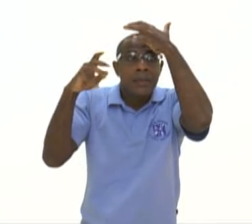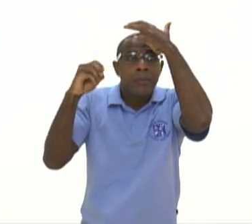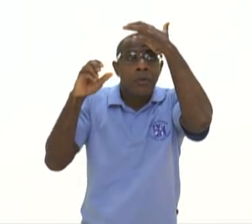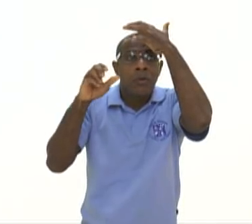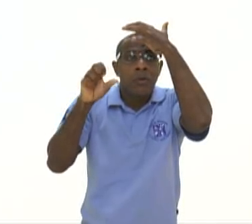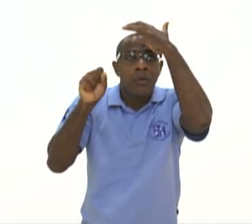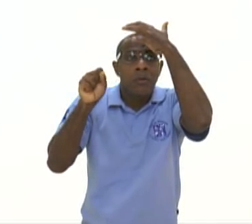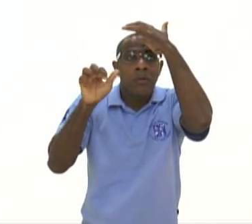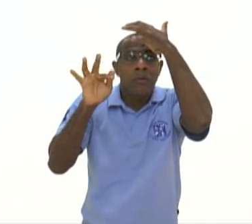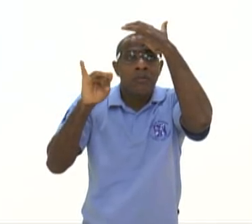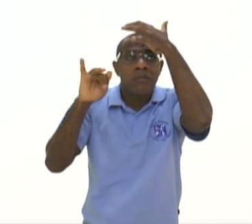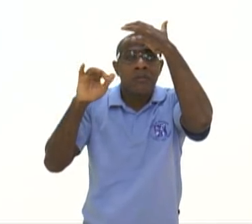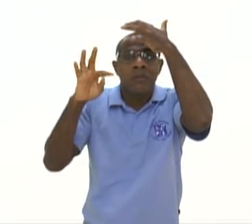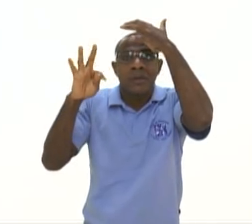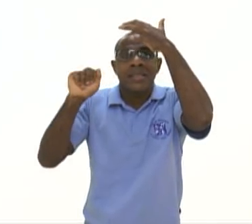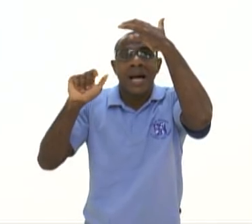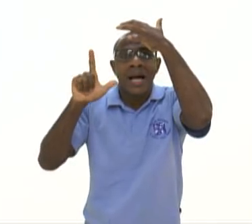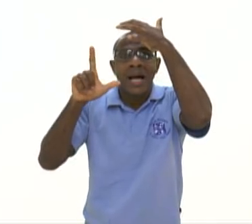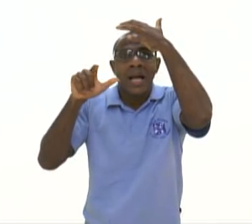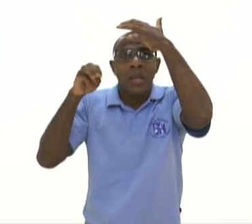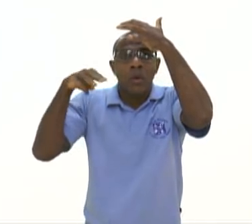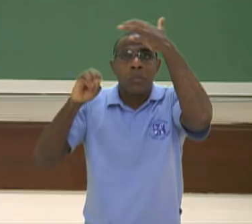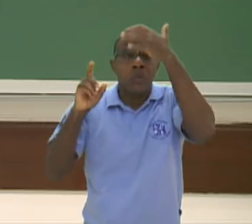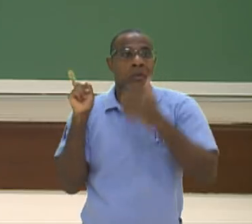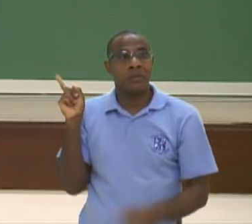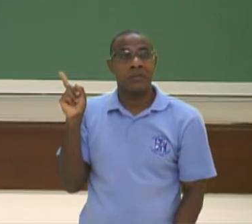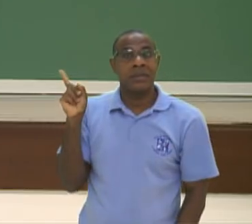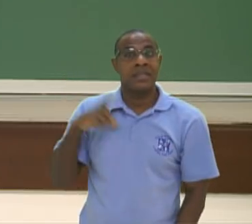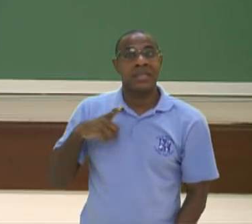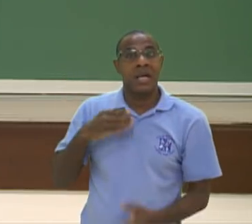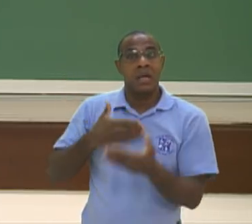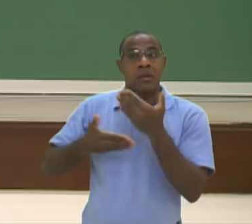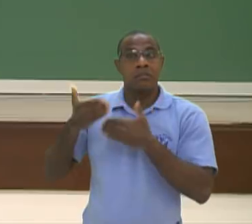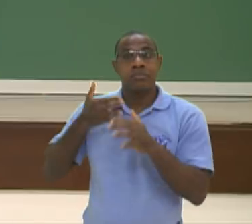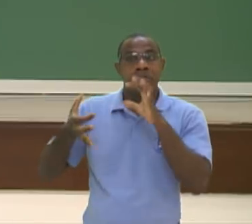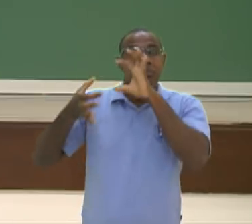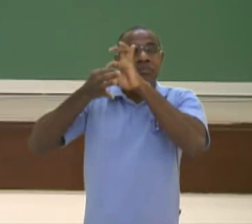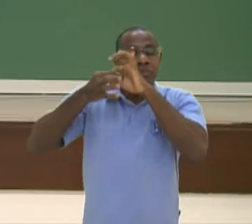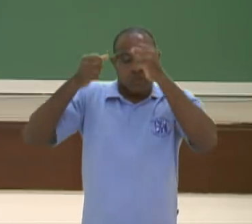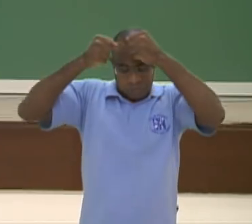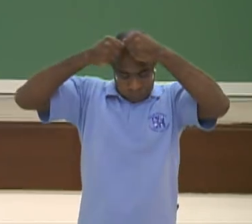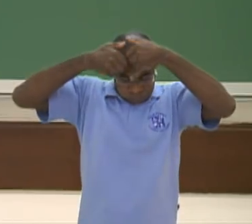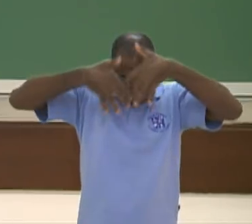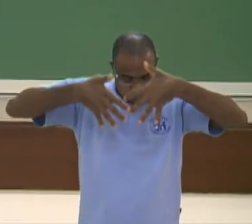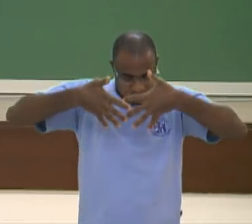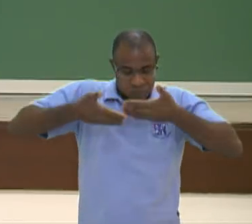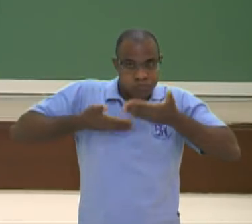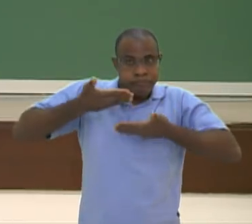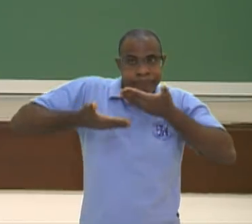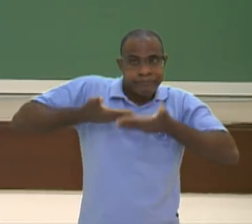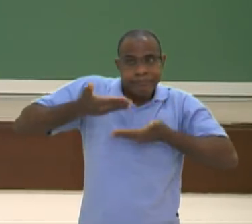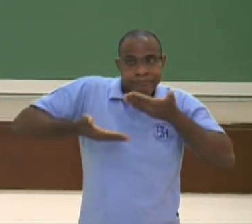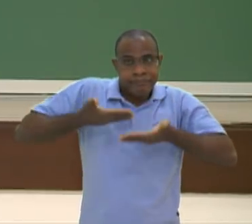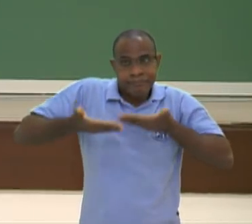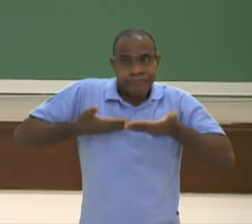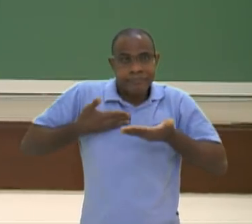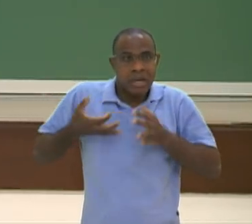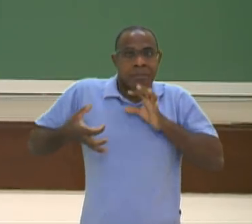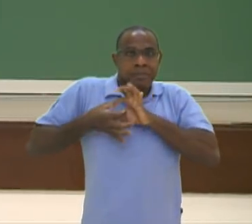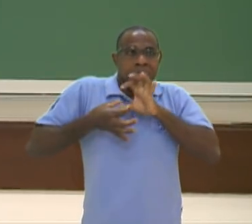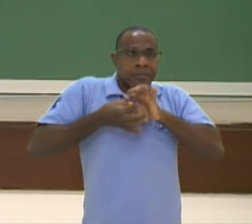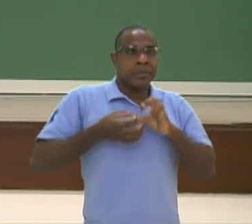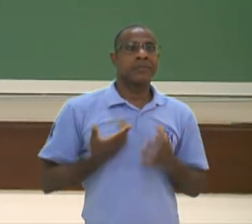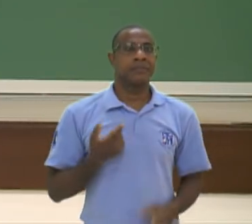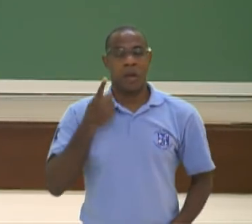tá? E aí, então, ela está envolvida com várias atividades, com a manutenção de várias atividades do corpo.